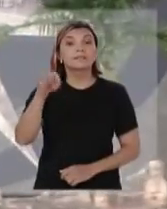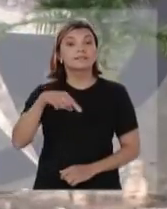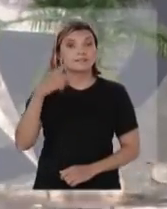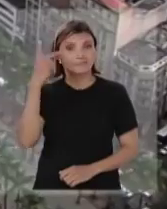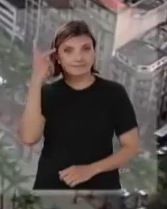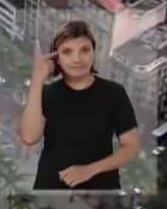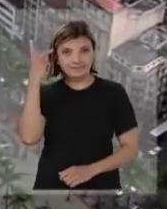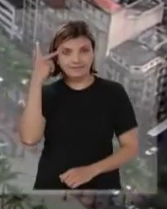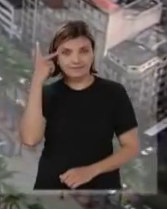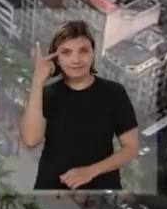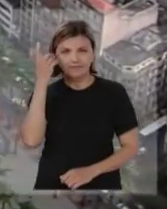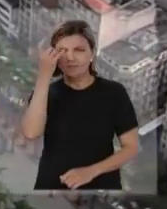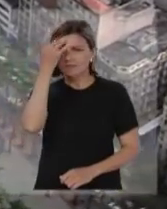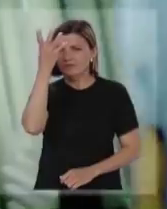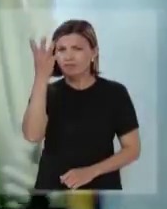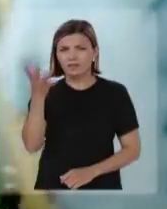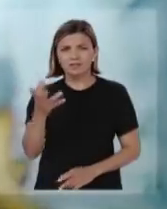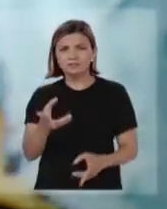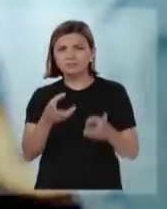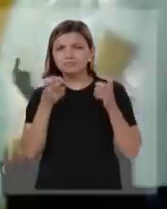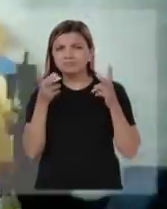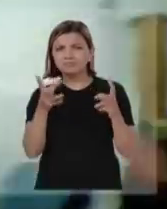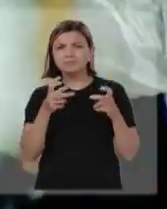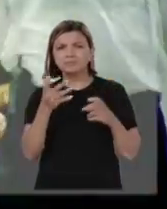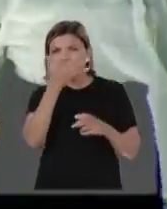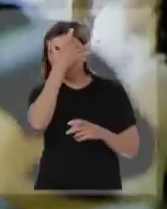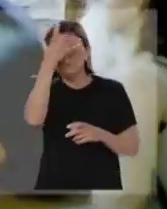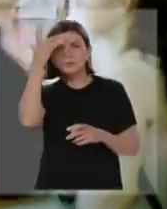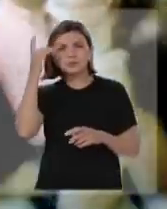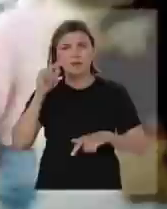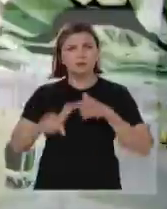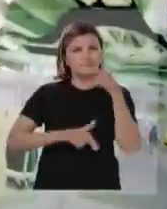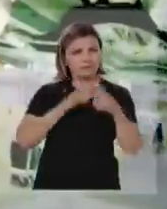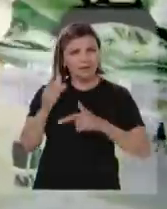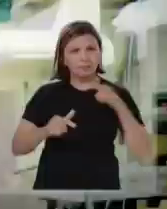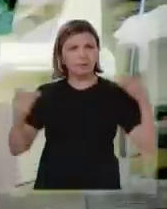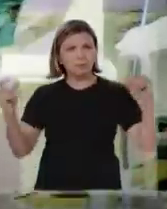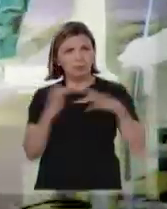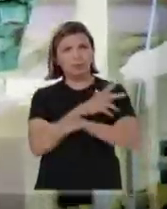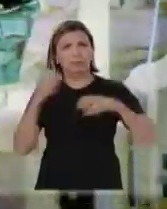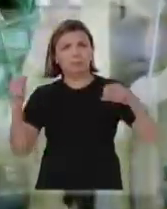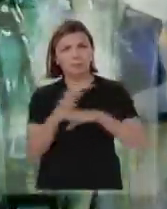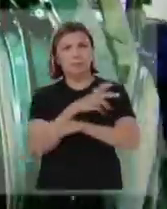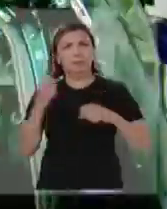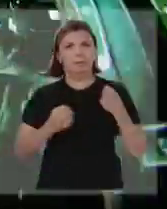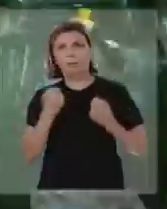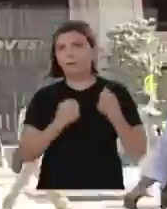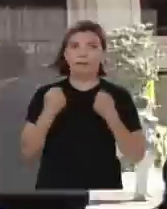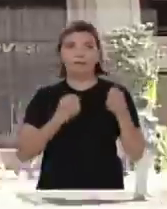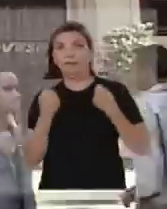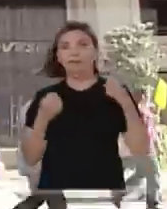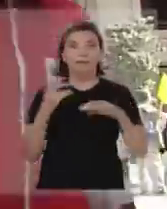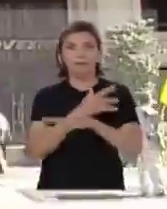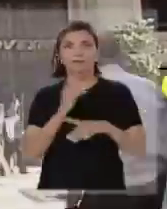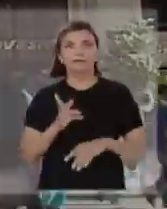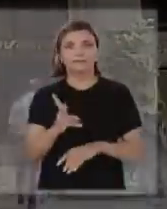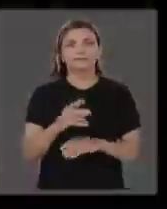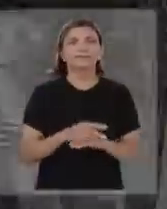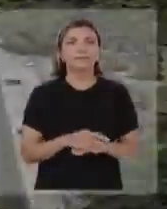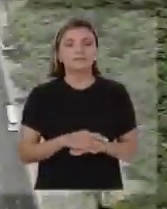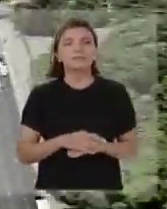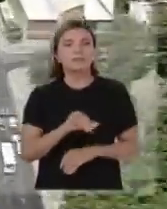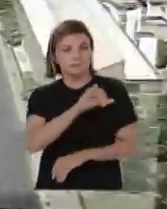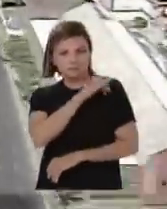Praça da Sé, São Paulo. É fácil reconhecer os paulistas. Eles trabalham muito e estão sempre correndo.